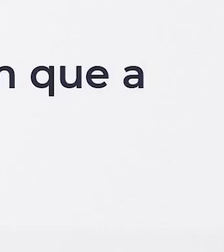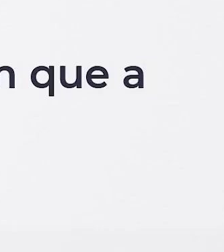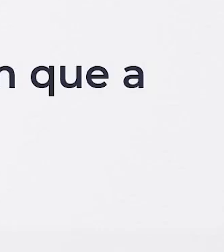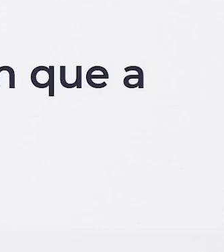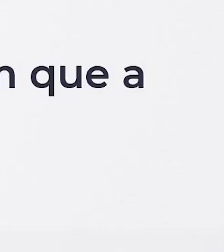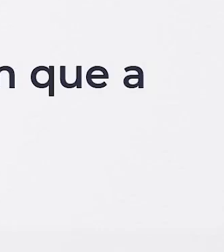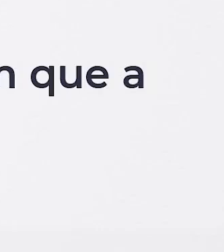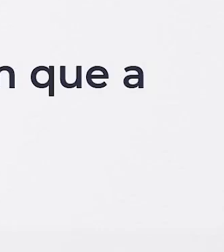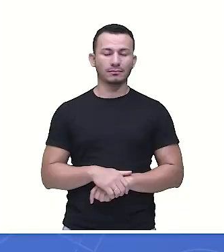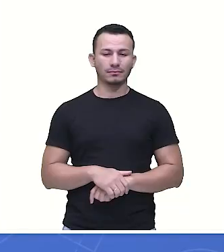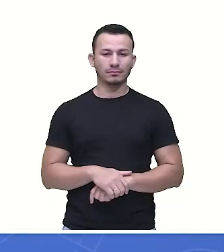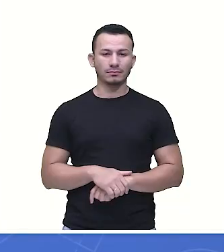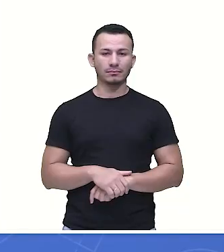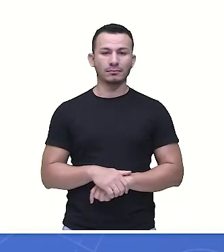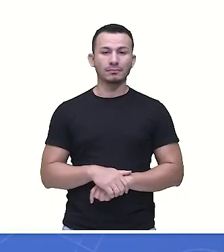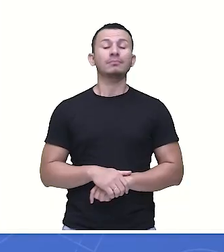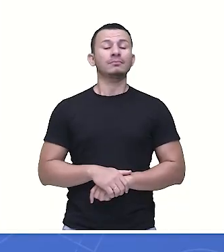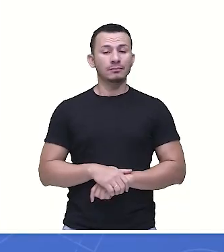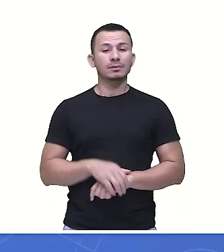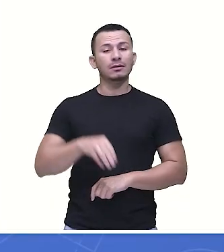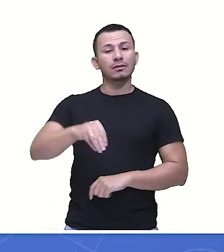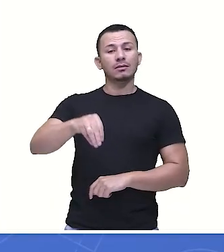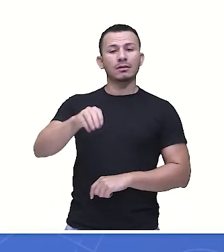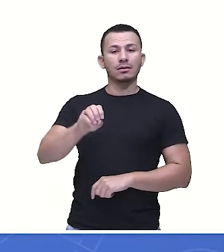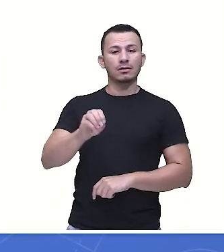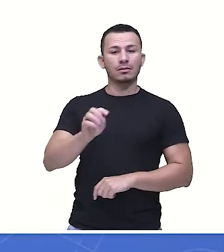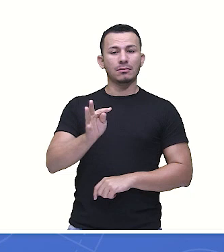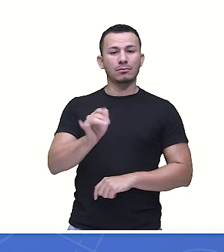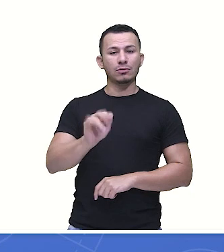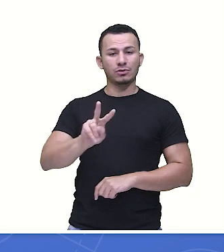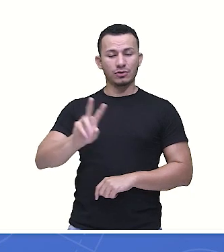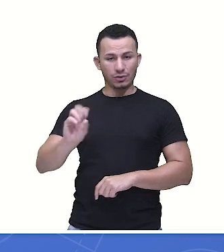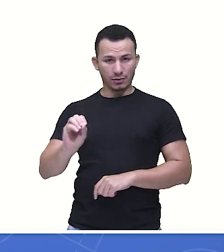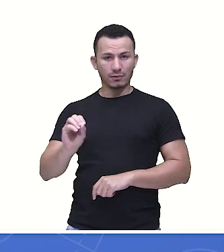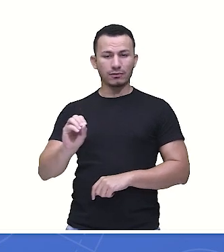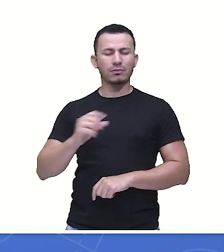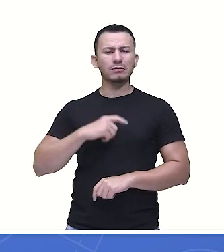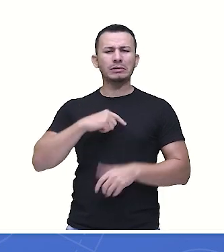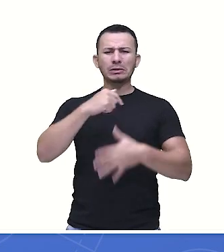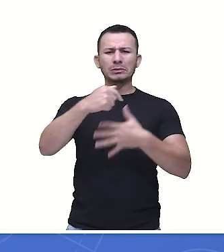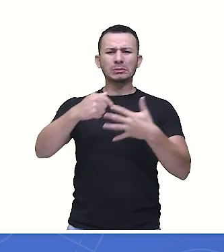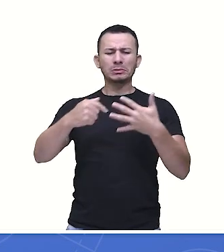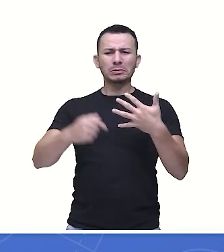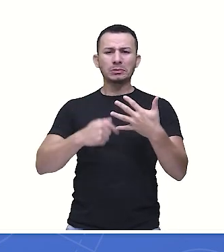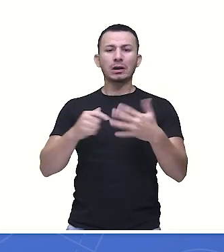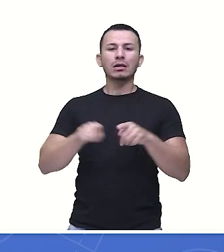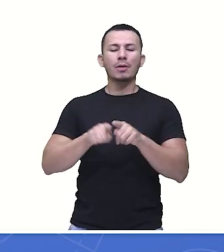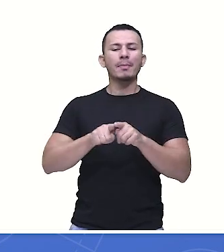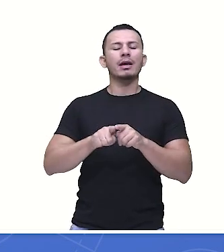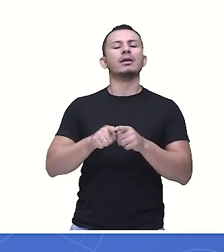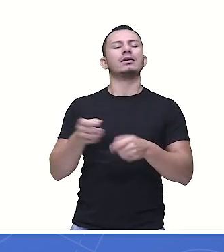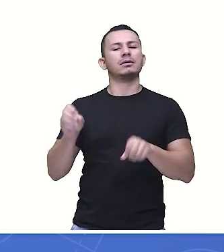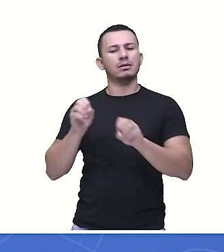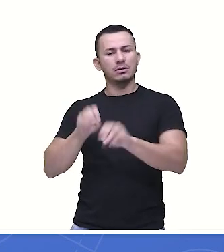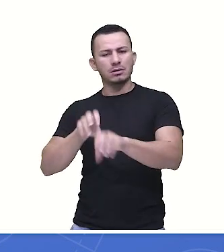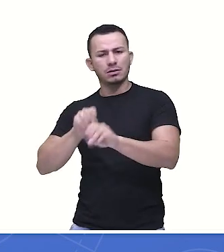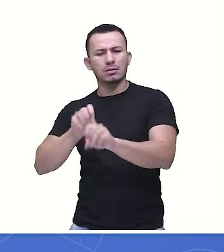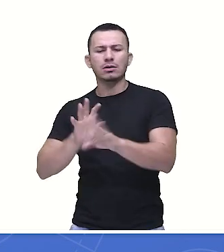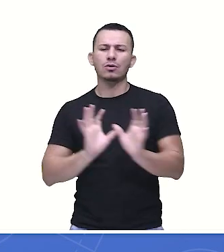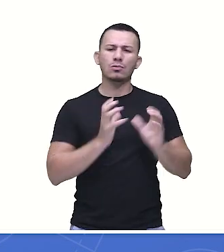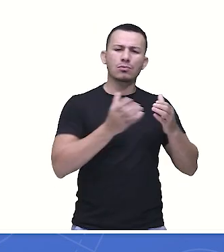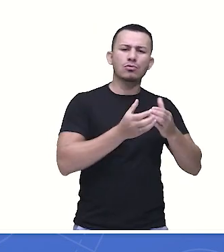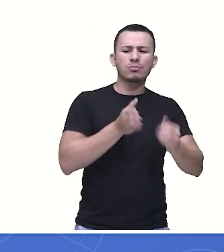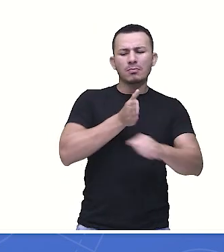Muito bem. Dentre os vários motivos que fizeram com que a educação chegasse às massas populares estão. Então vamos aqui